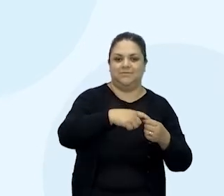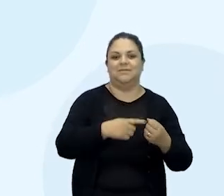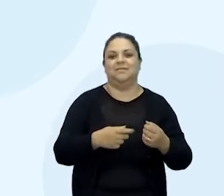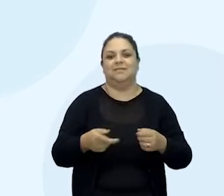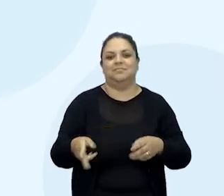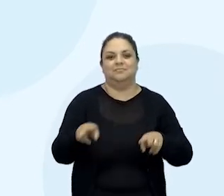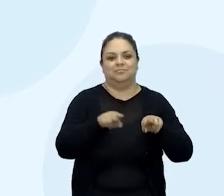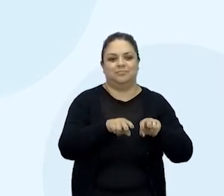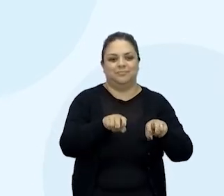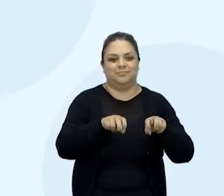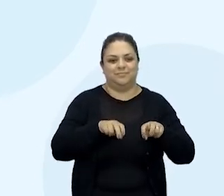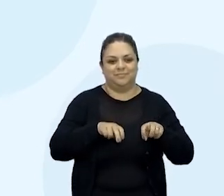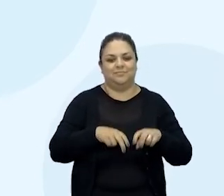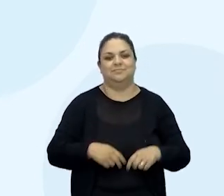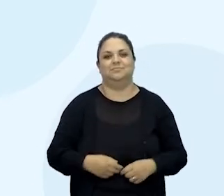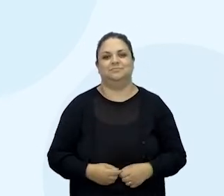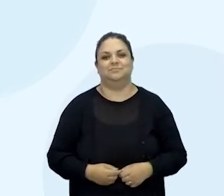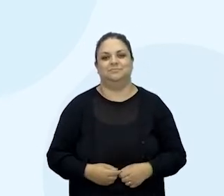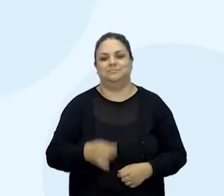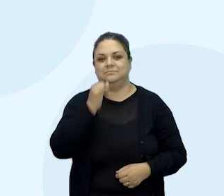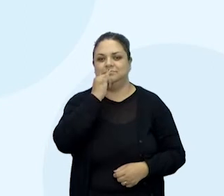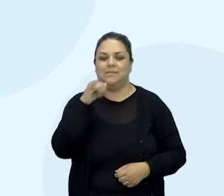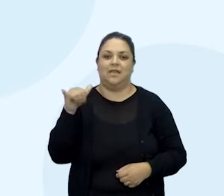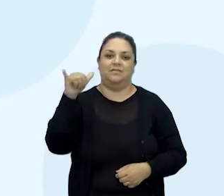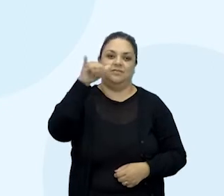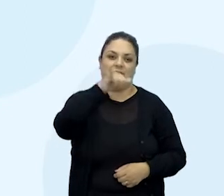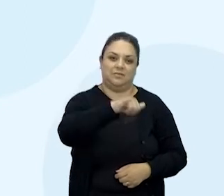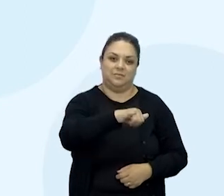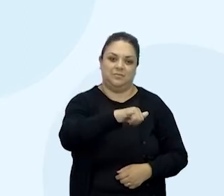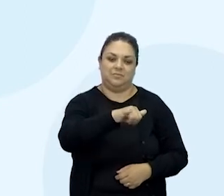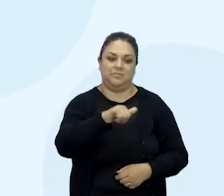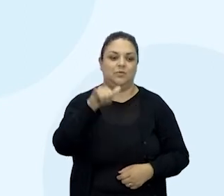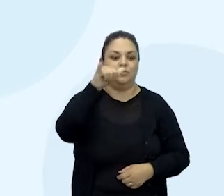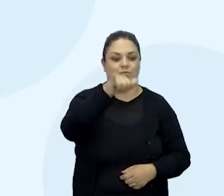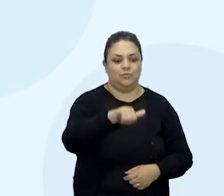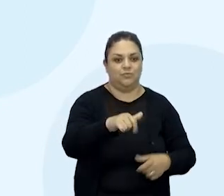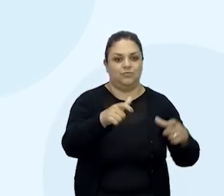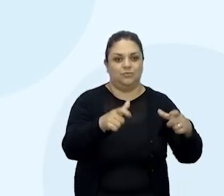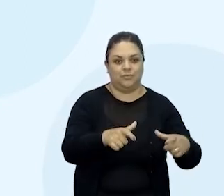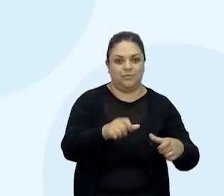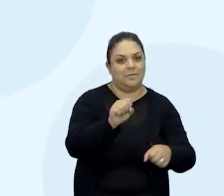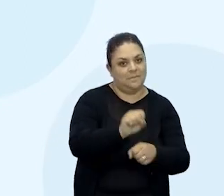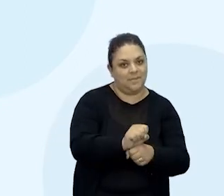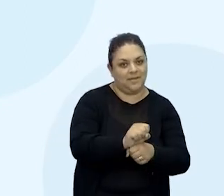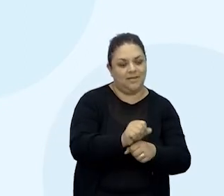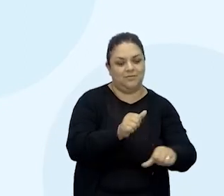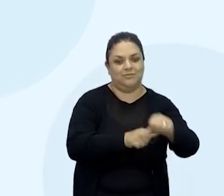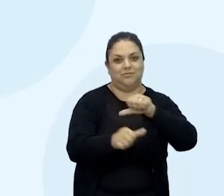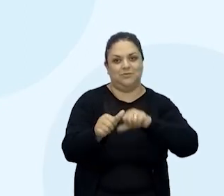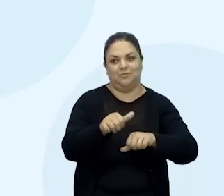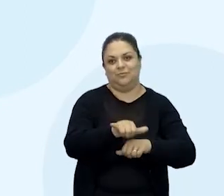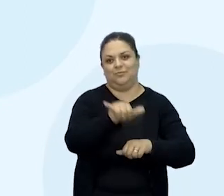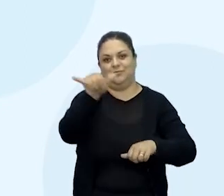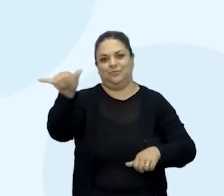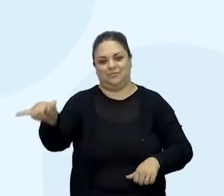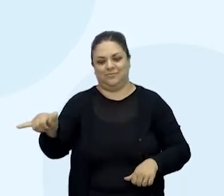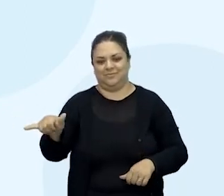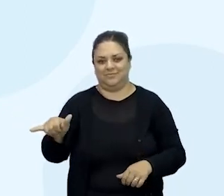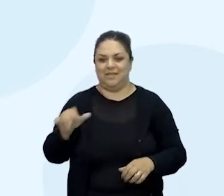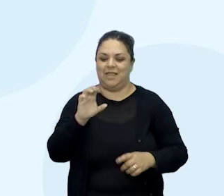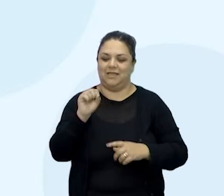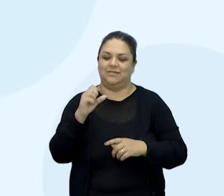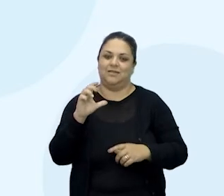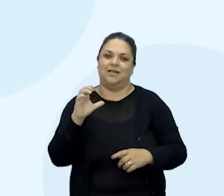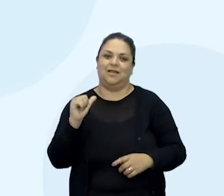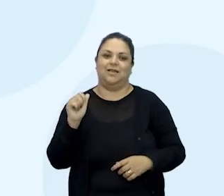passageiros, fazer escala. Então, aí, acho que até agora não é o que a gente vai usar. Olha só essa